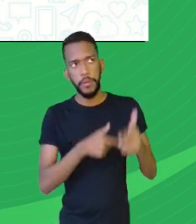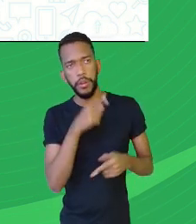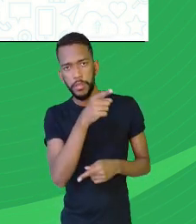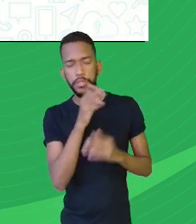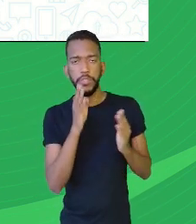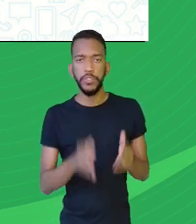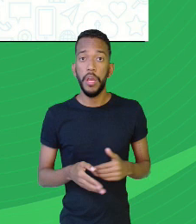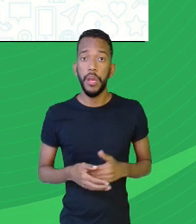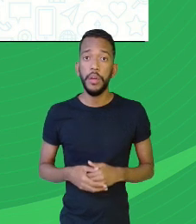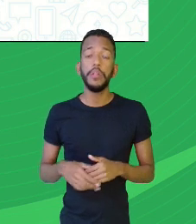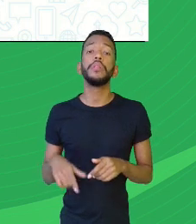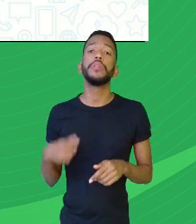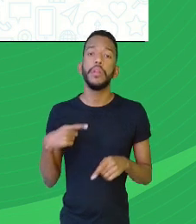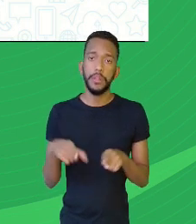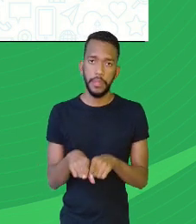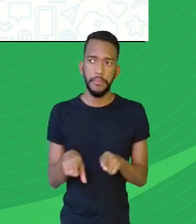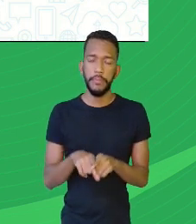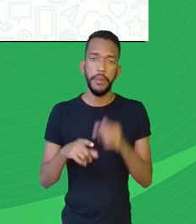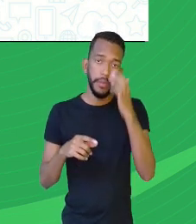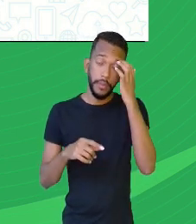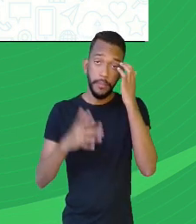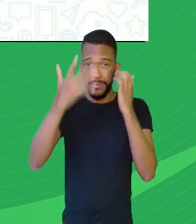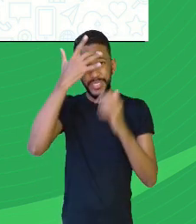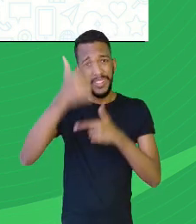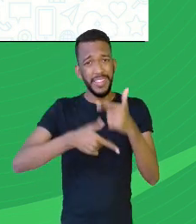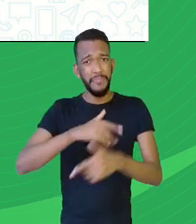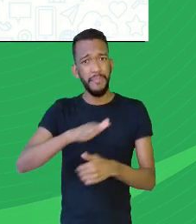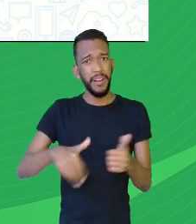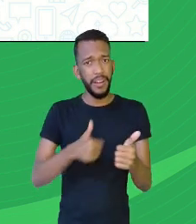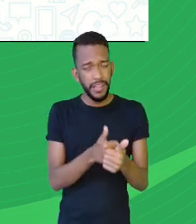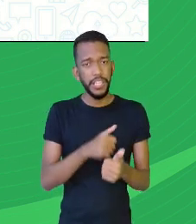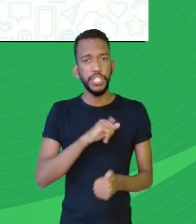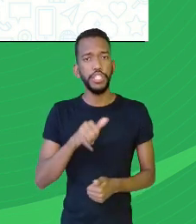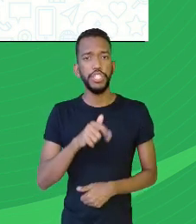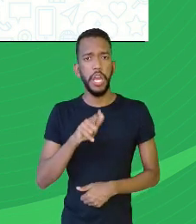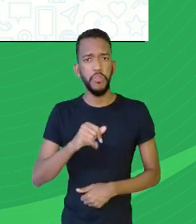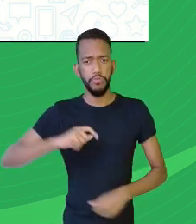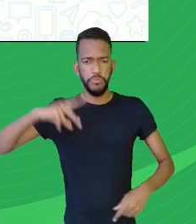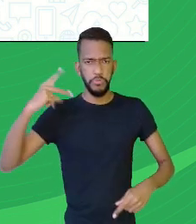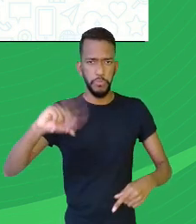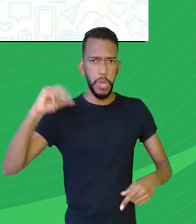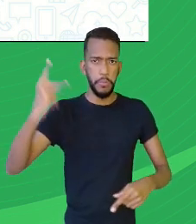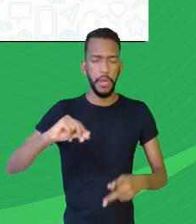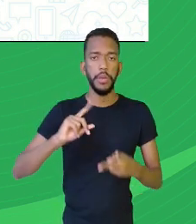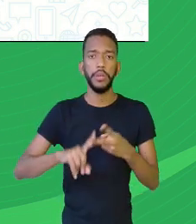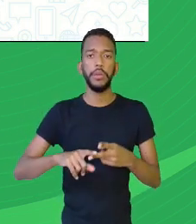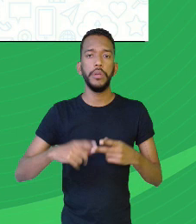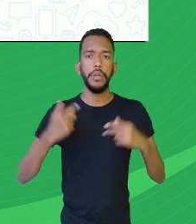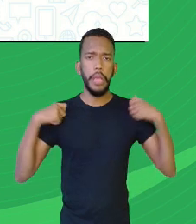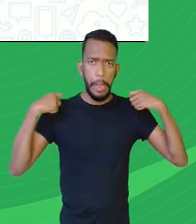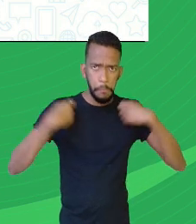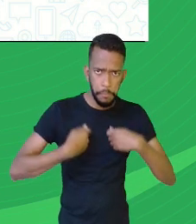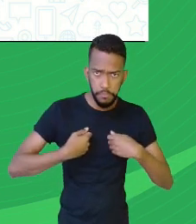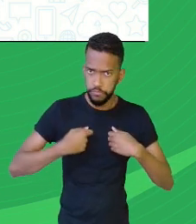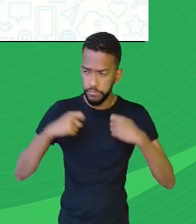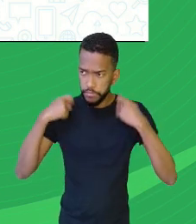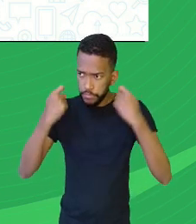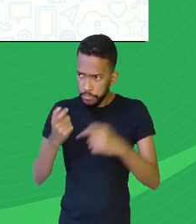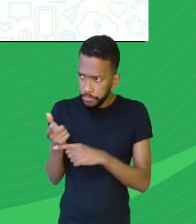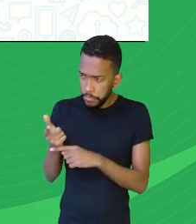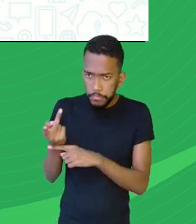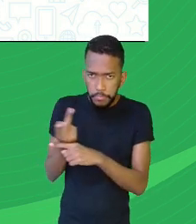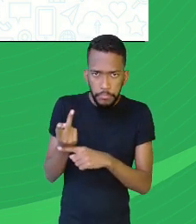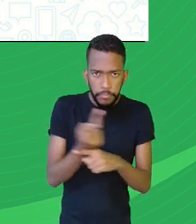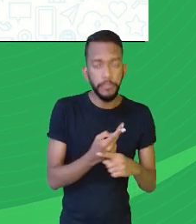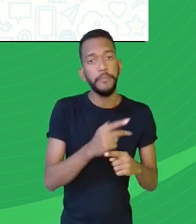nós tínhamos aí os jagunços, nós tínhamos os capatazes. Então, toda essa classe vai trabalhar